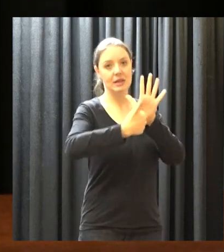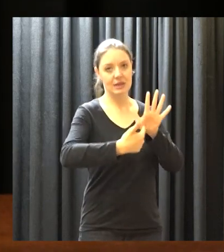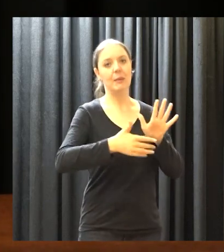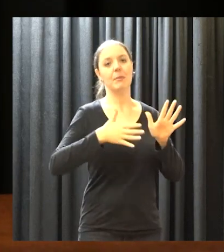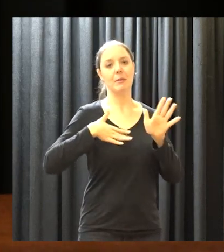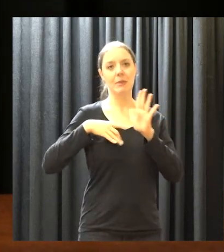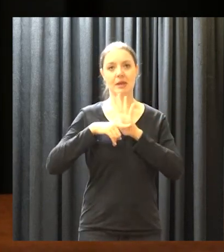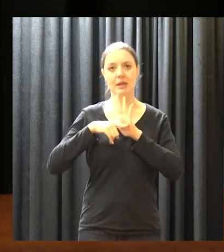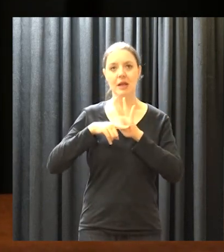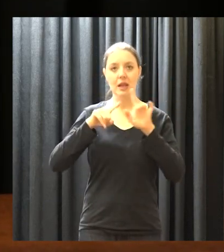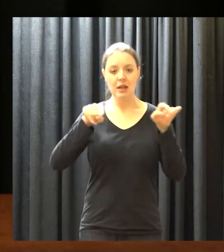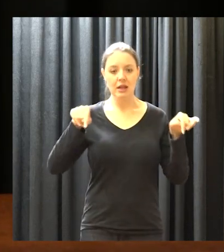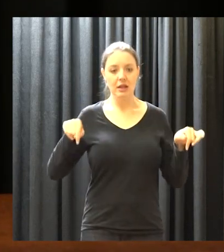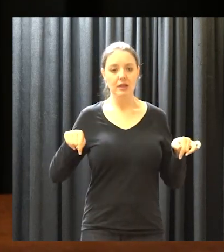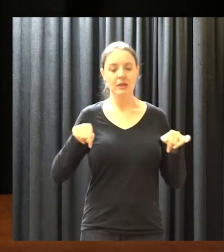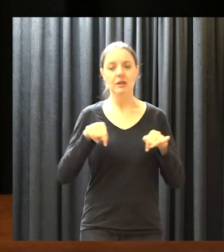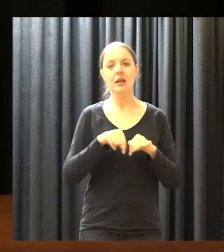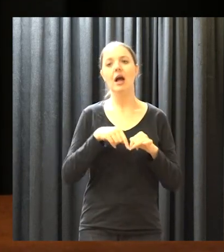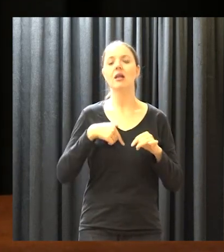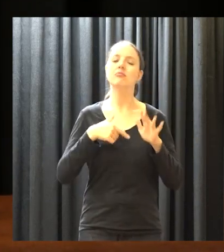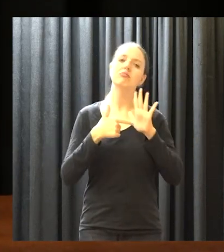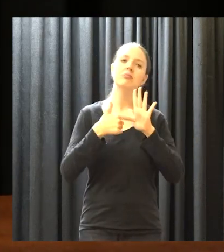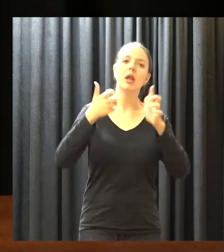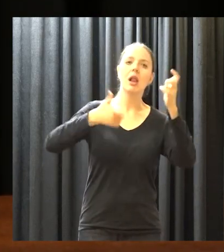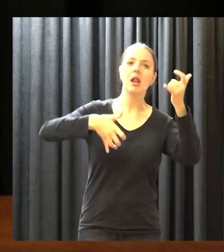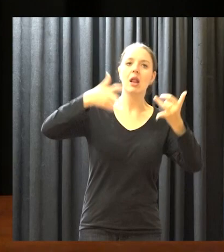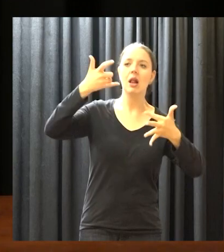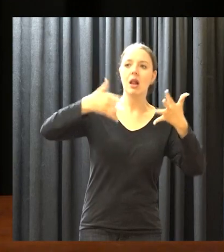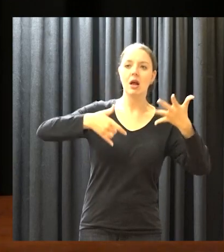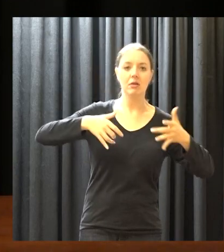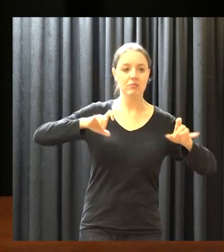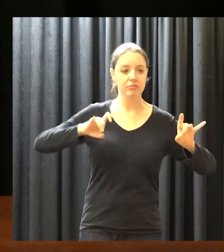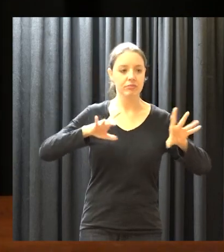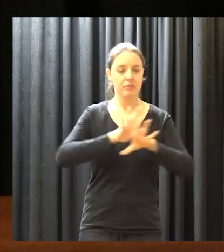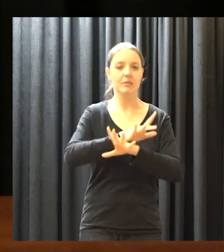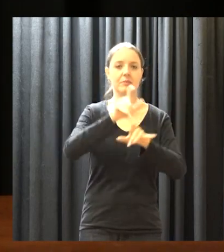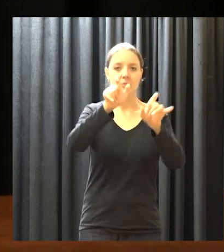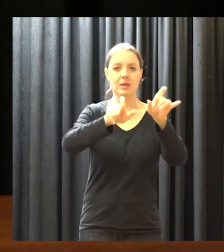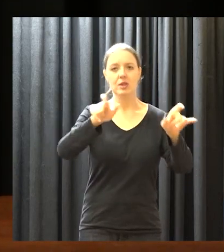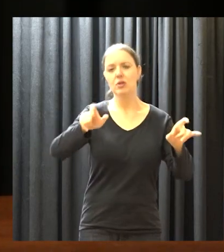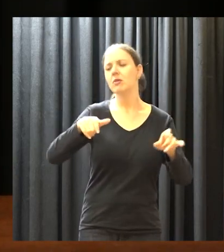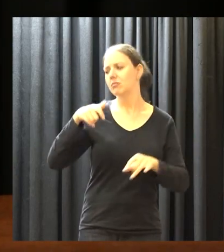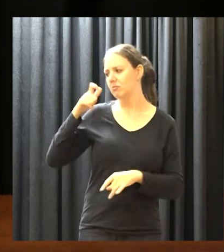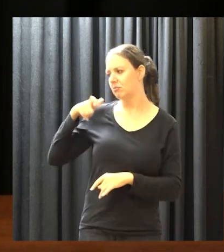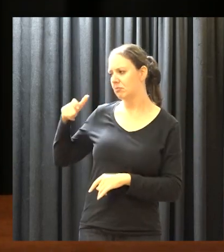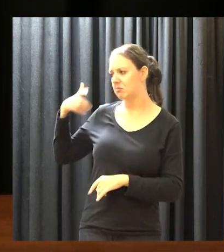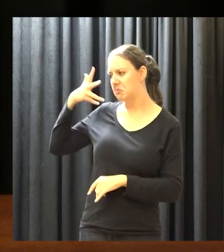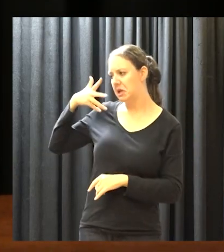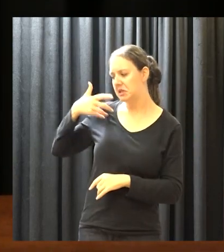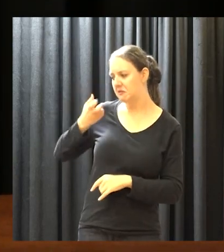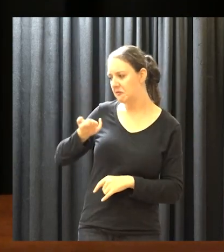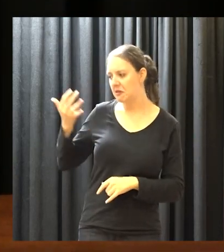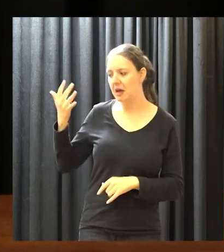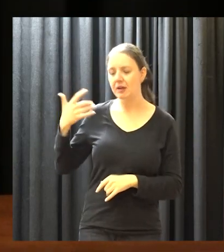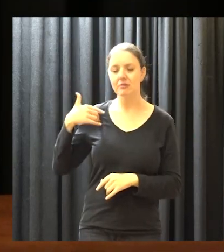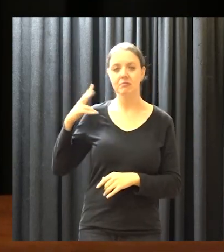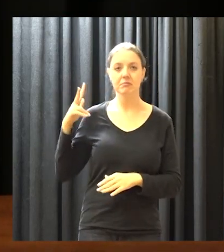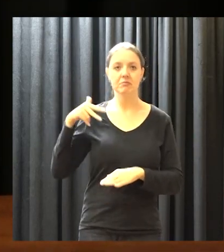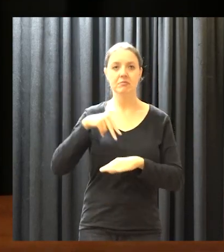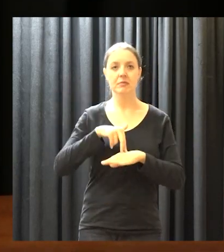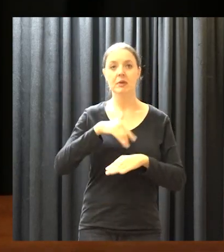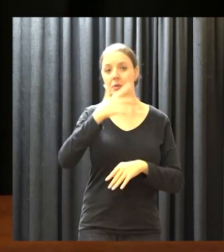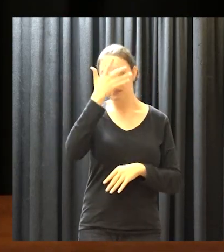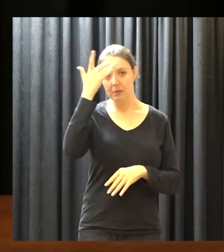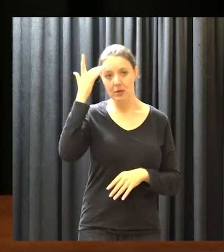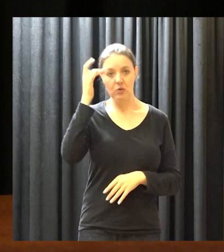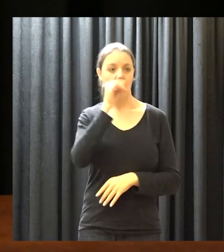na sala de apresentação que eu estava apresentando, ao final, tinha várias pessoas apresentando, né? Enfim, e ao final uma pessoa que vinha do Rio,